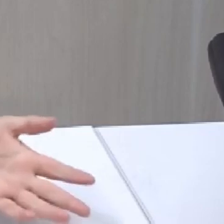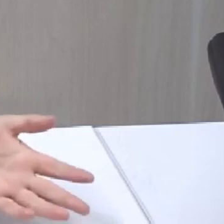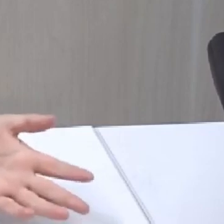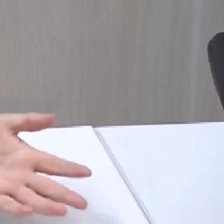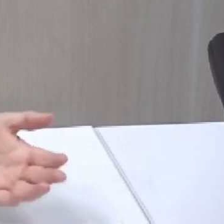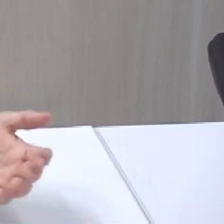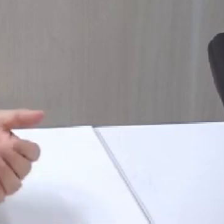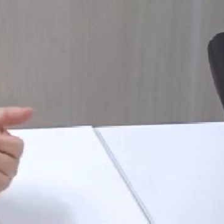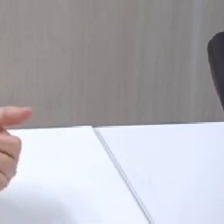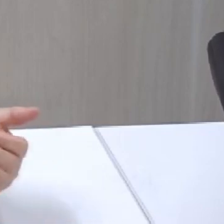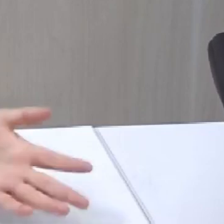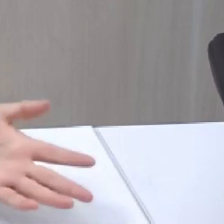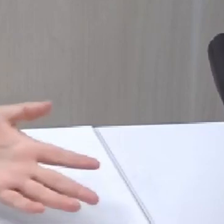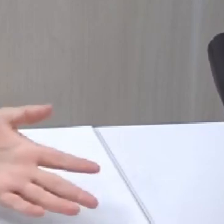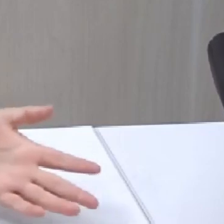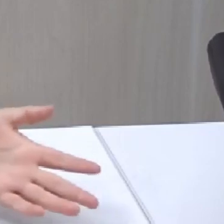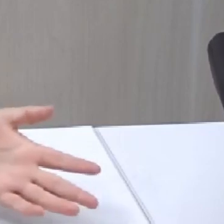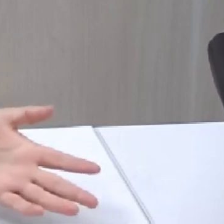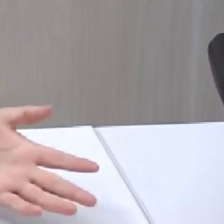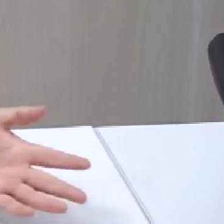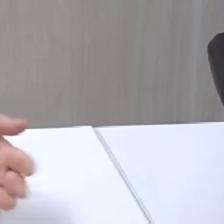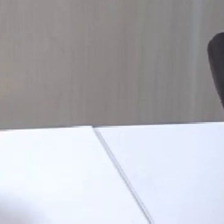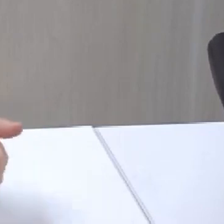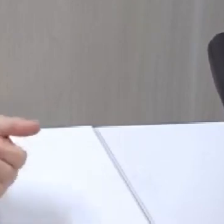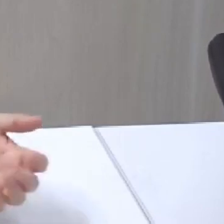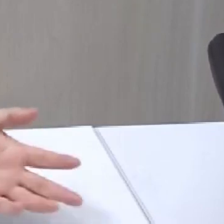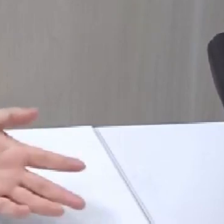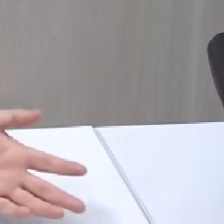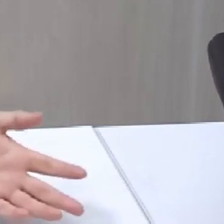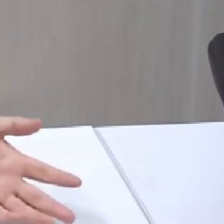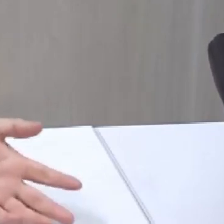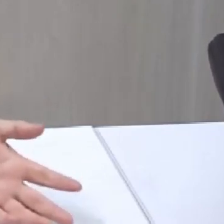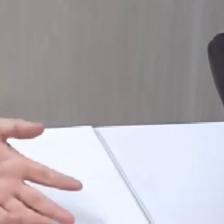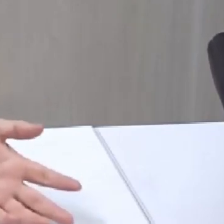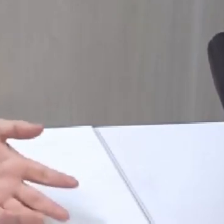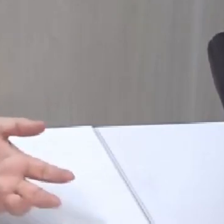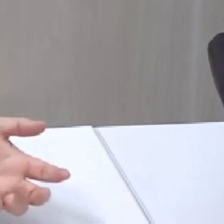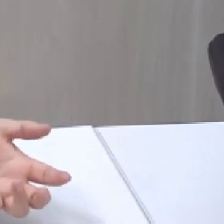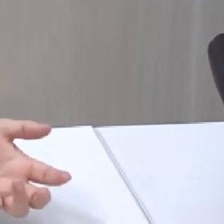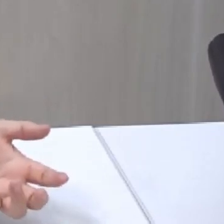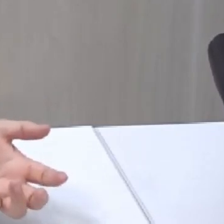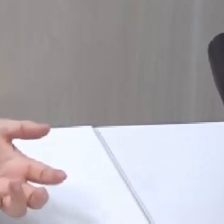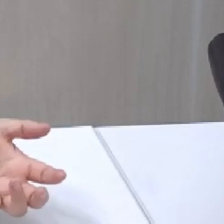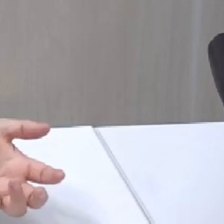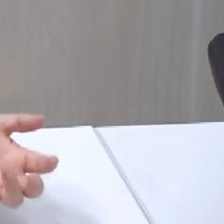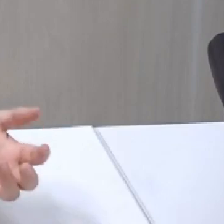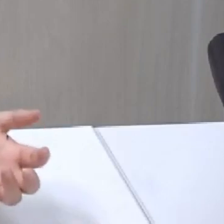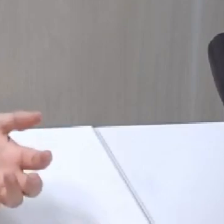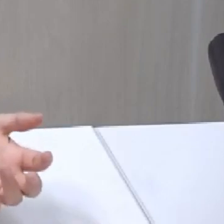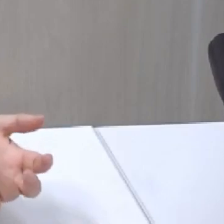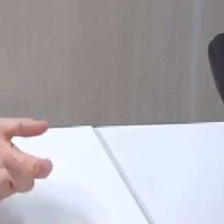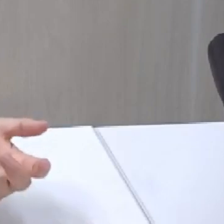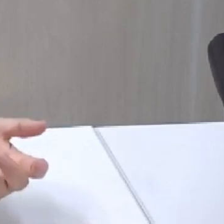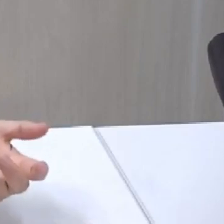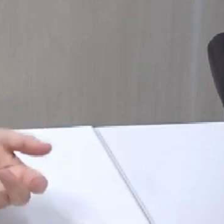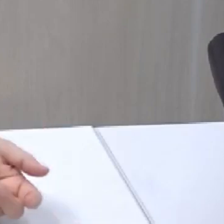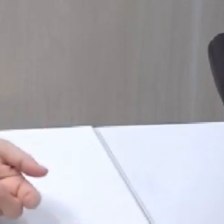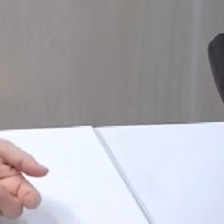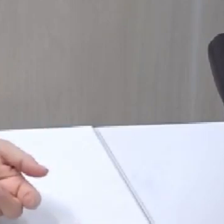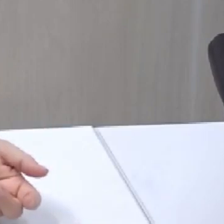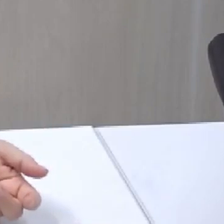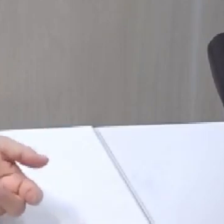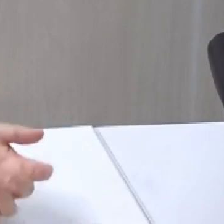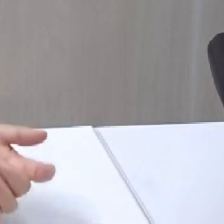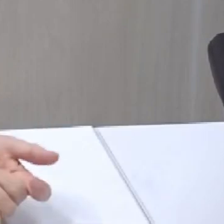dinheiro público, nosso dinheiro, jogado dessa forma, sem nenhum respeito, sem nenhum